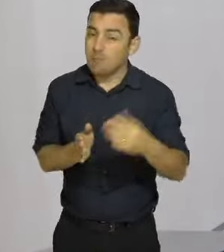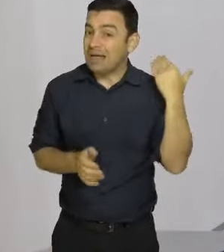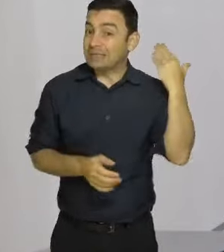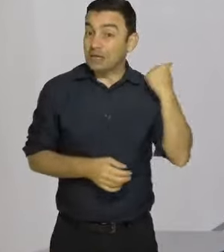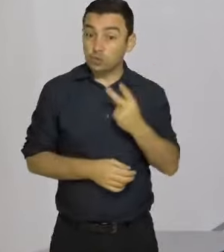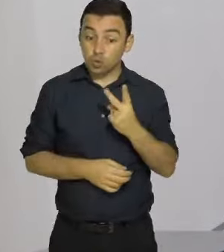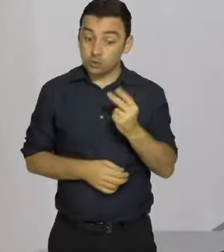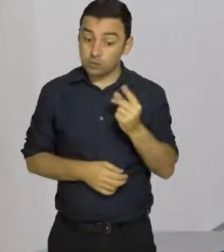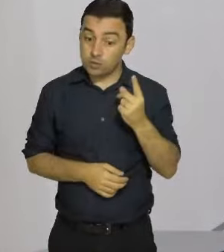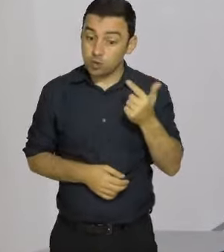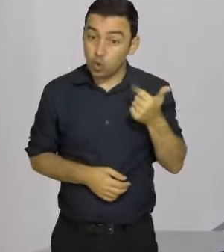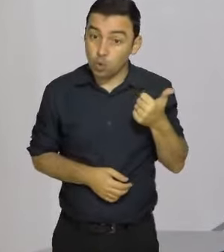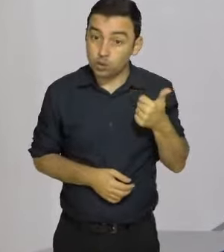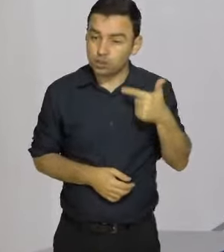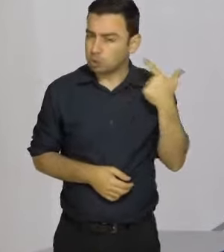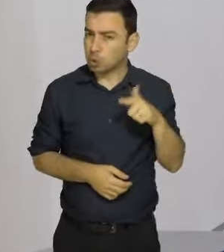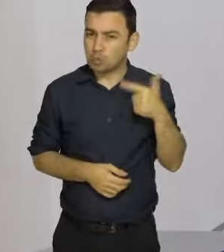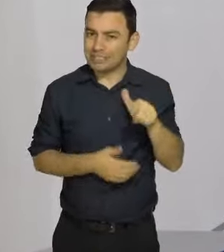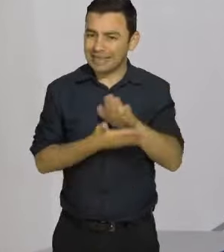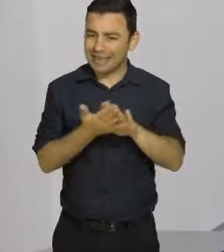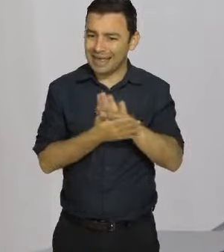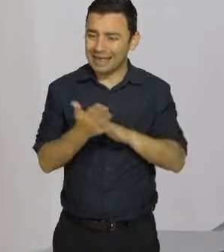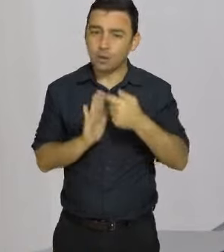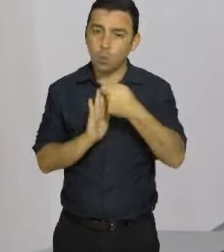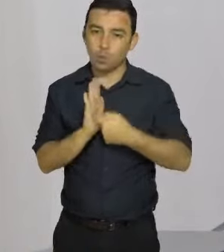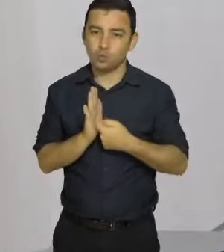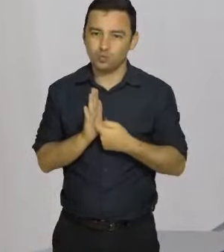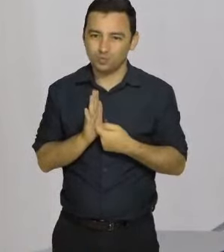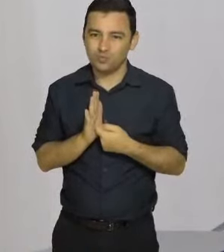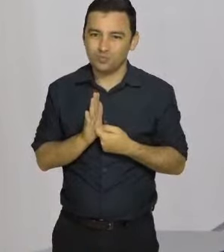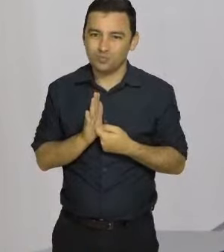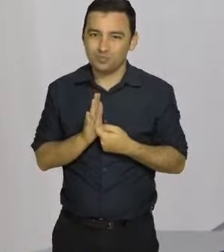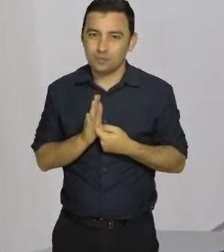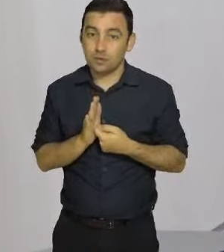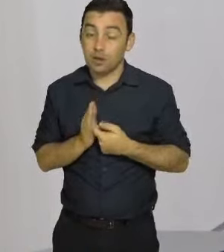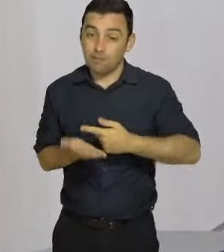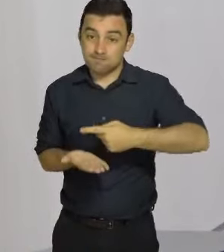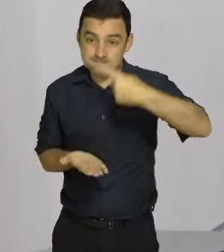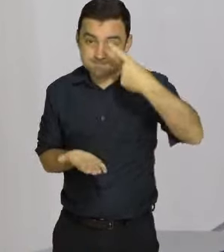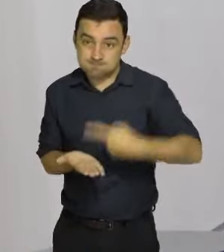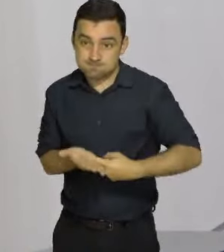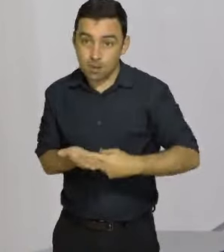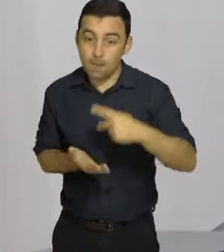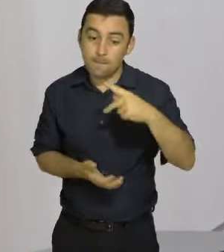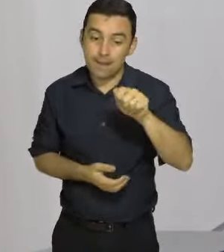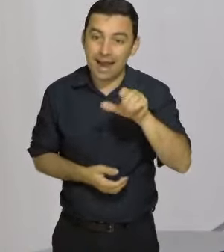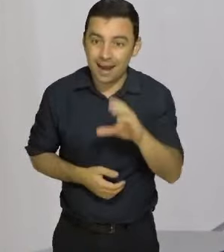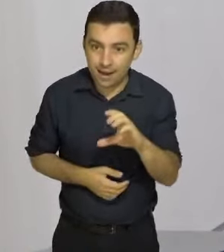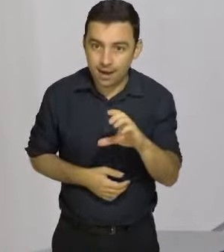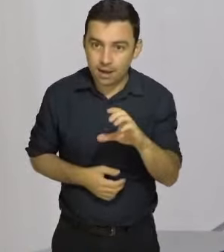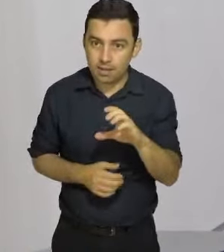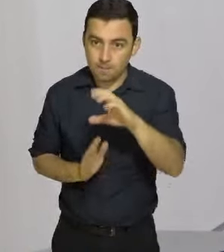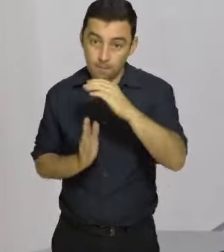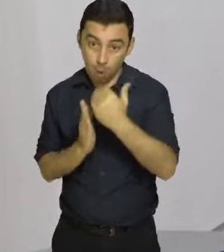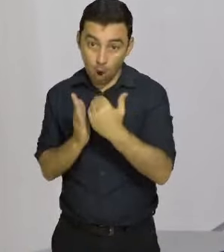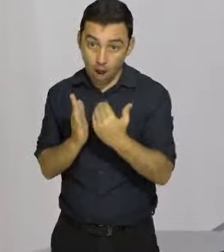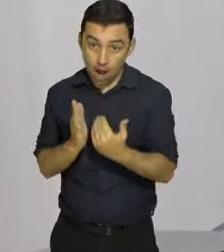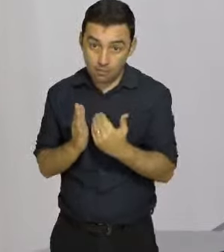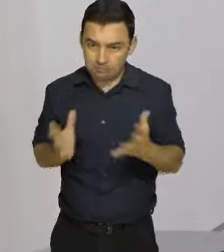2012 não havia concurso mais. O PAC, Programa de Aceleração